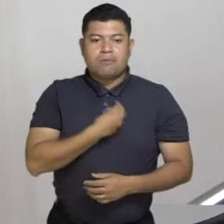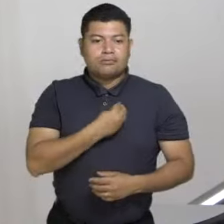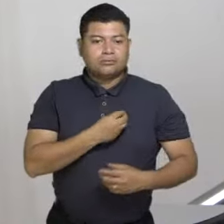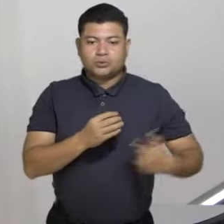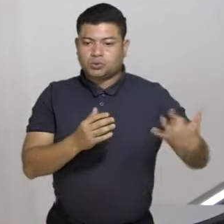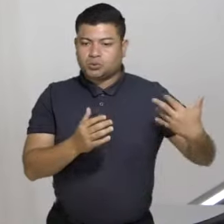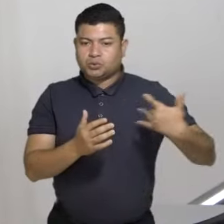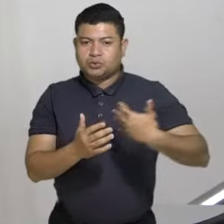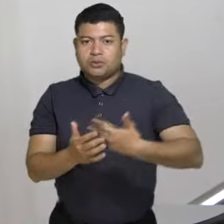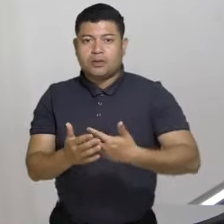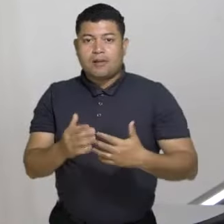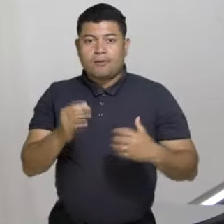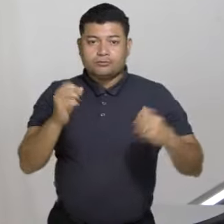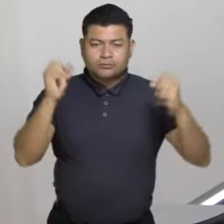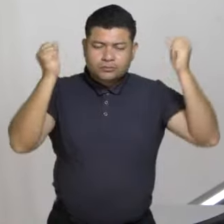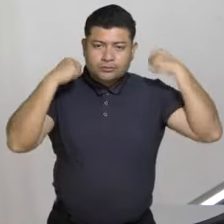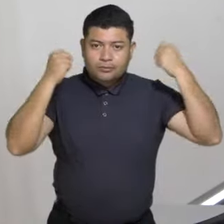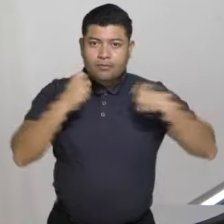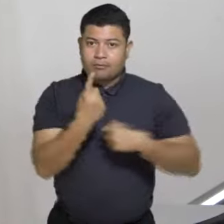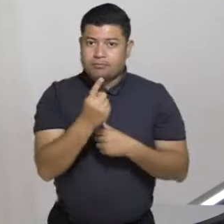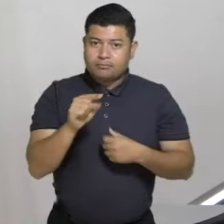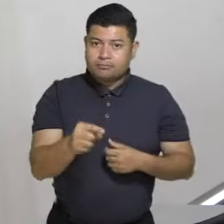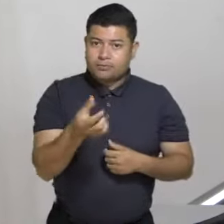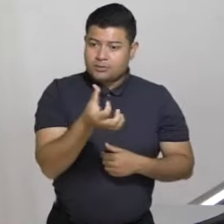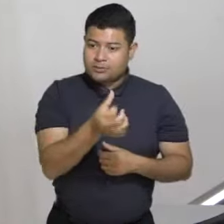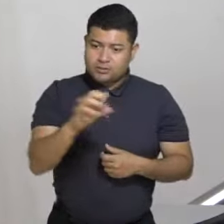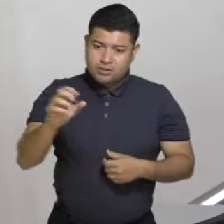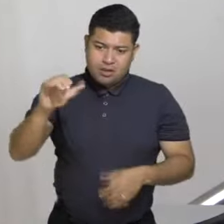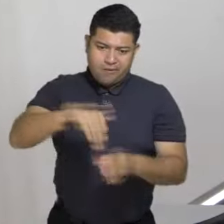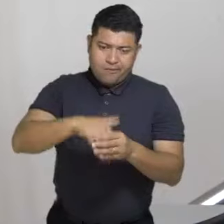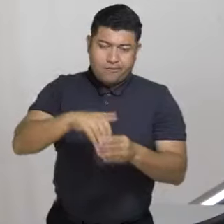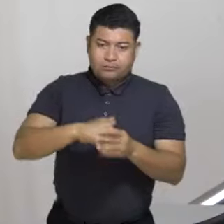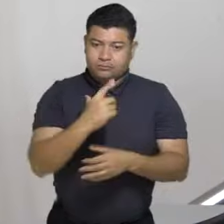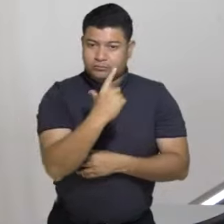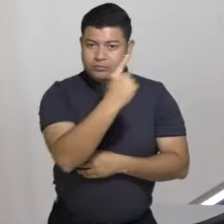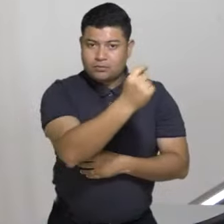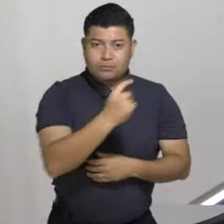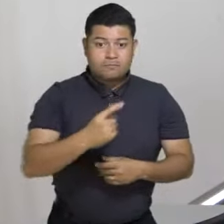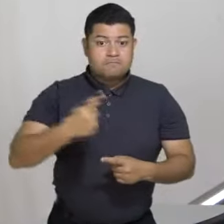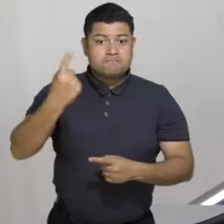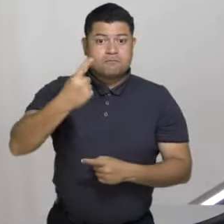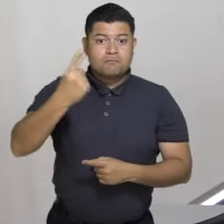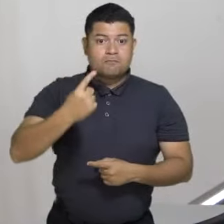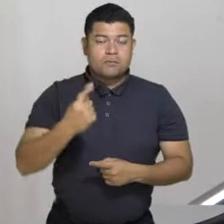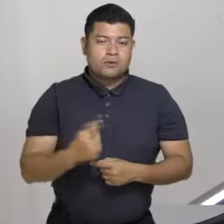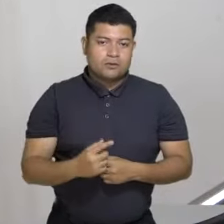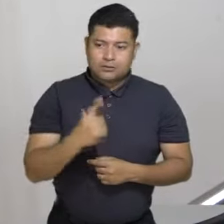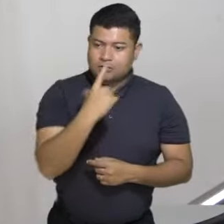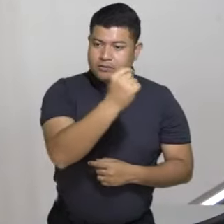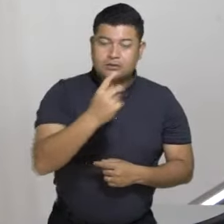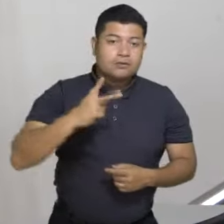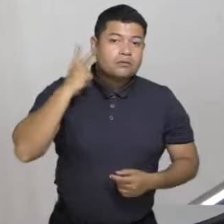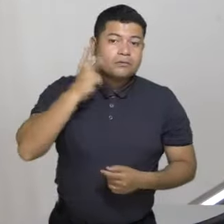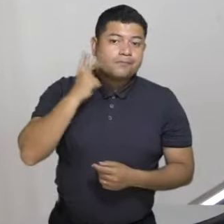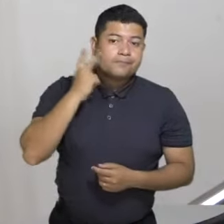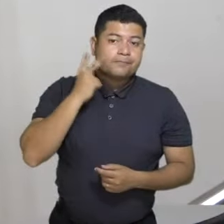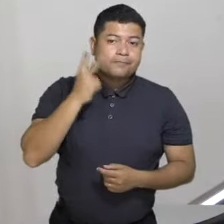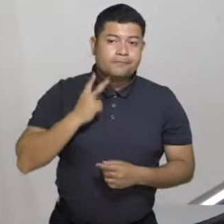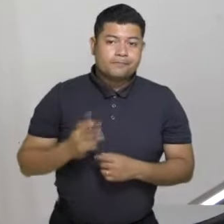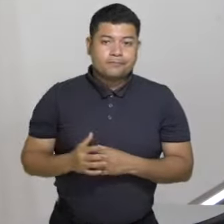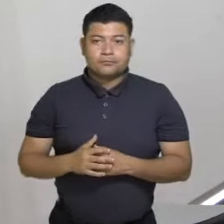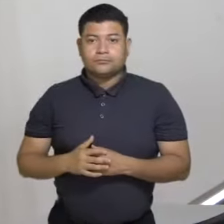lá de Chapecó, eu saí com 1.600 votos na minha primeira eleição de vereadora. Né, Zig?